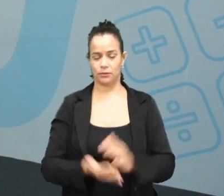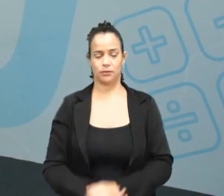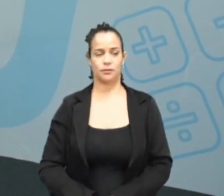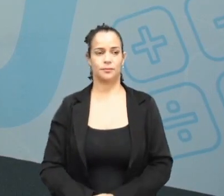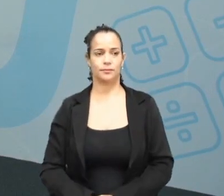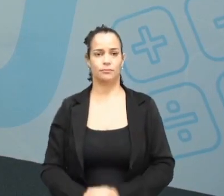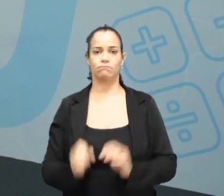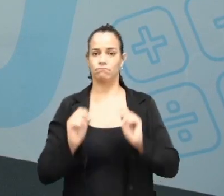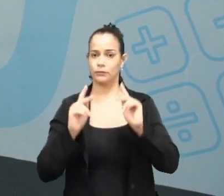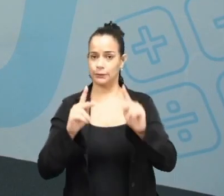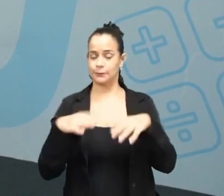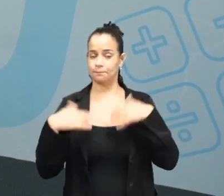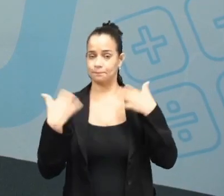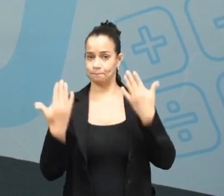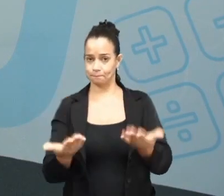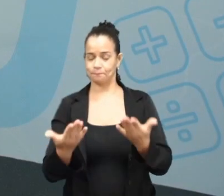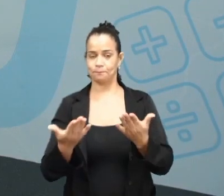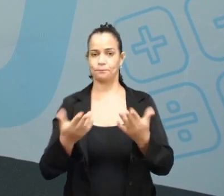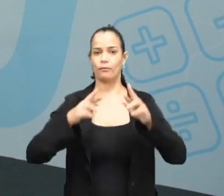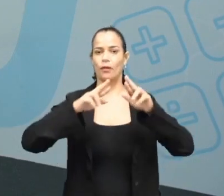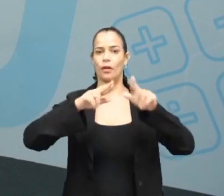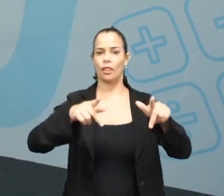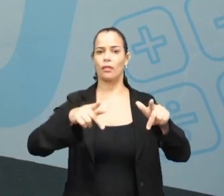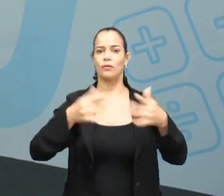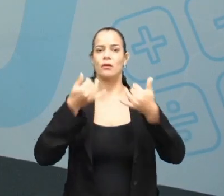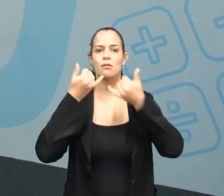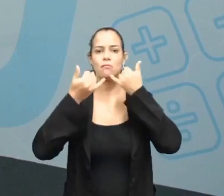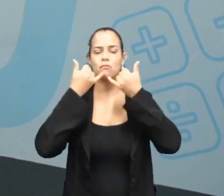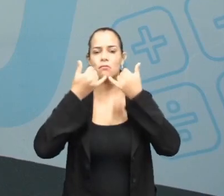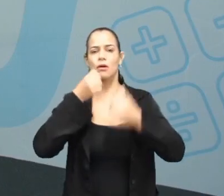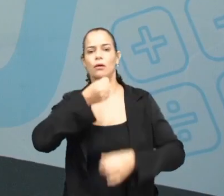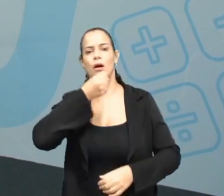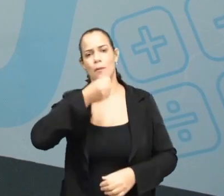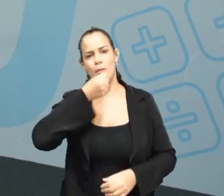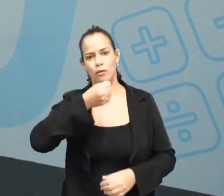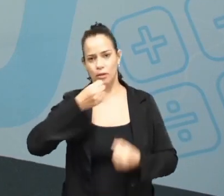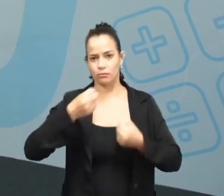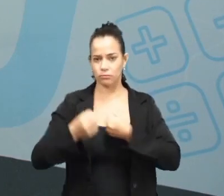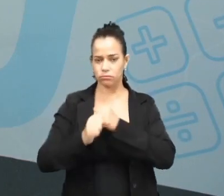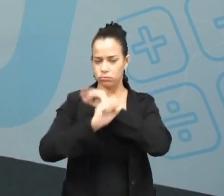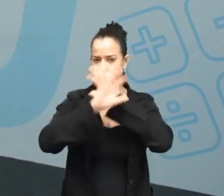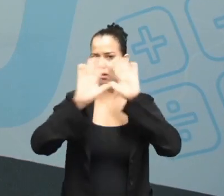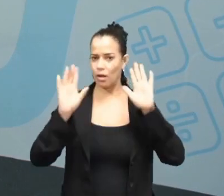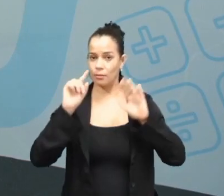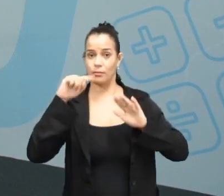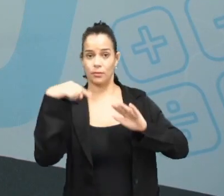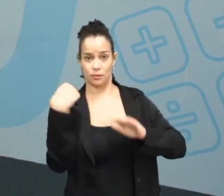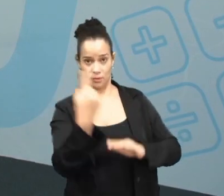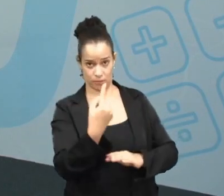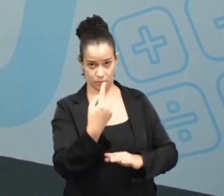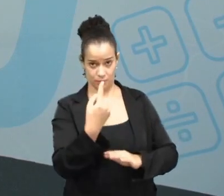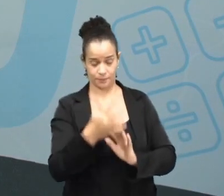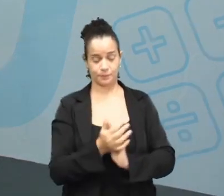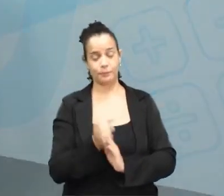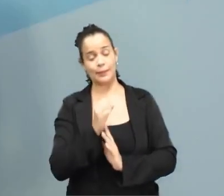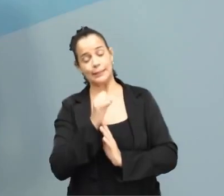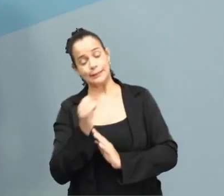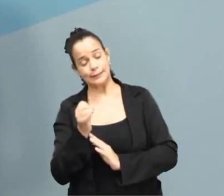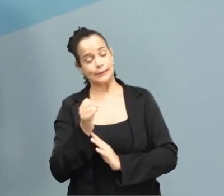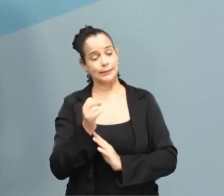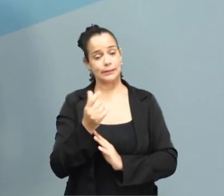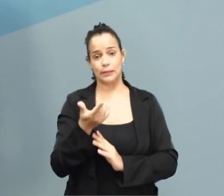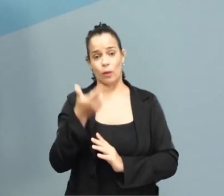ok? Então, a diferença entre notícia e reportagem ficou clara para vocês? Se não